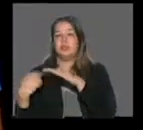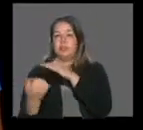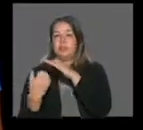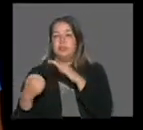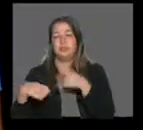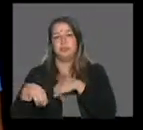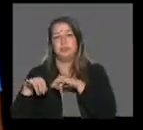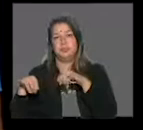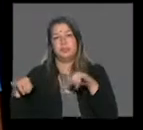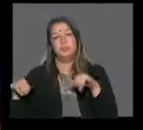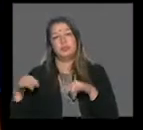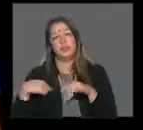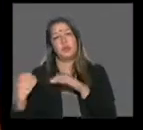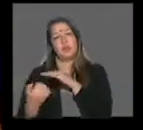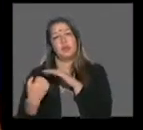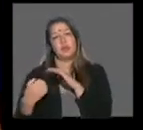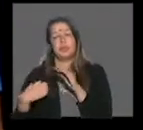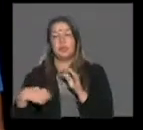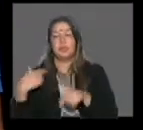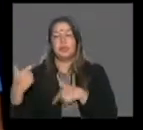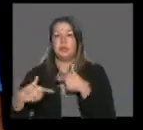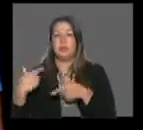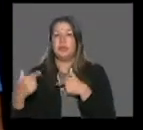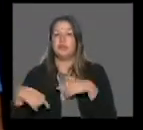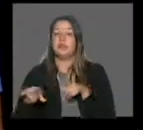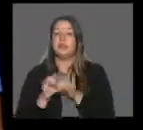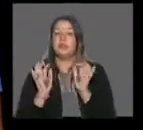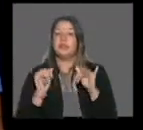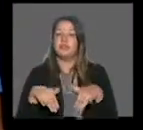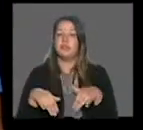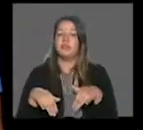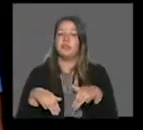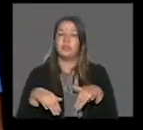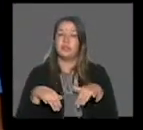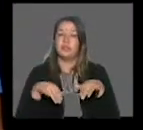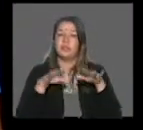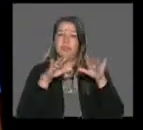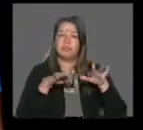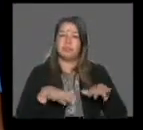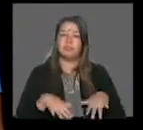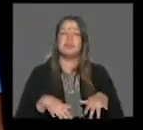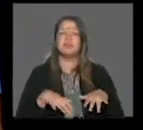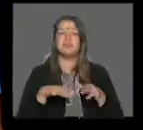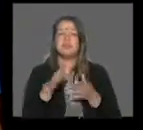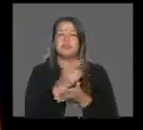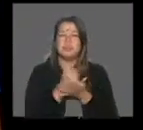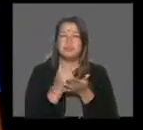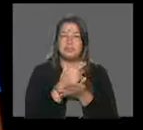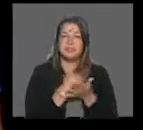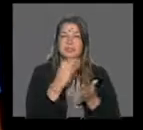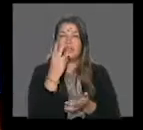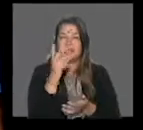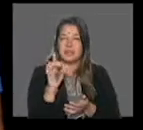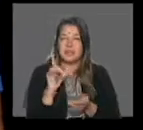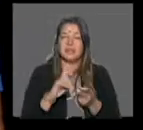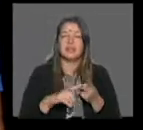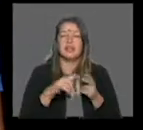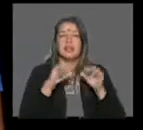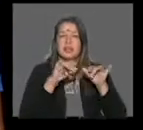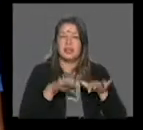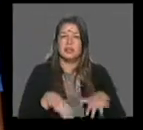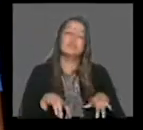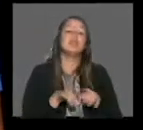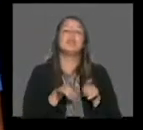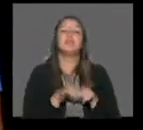publicidade da empresa para a qual eu trabalhei, ao mesmo tempo que eu era o finalizador na produtora, fazia animação 3D, edição.